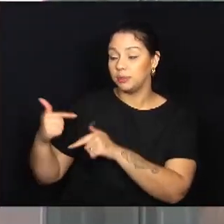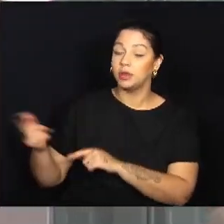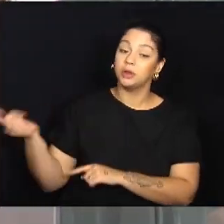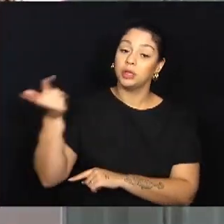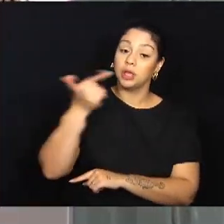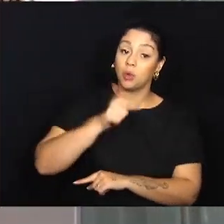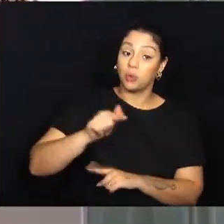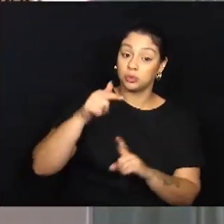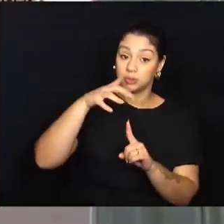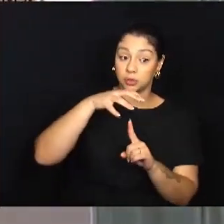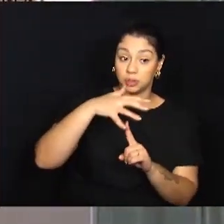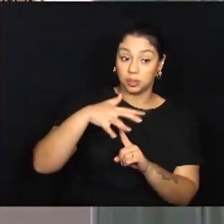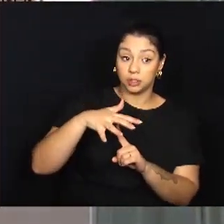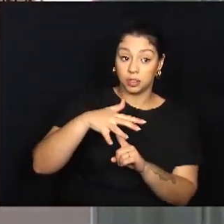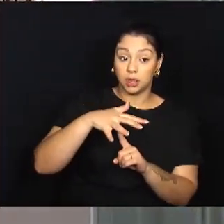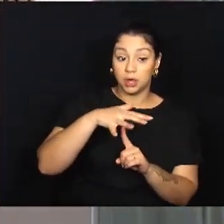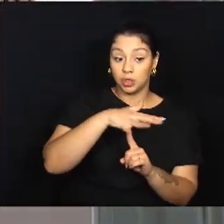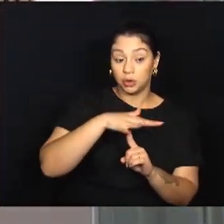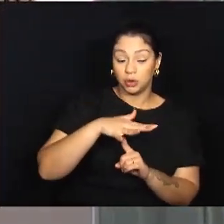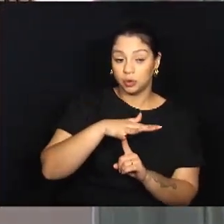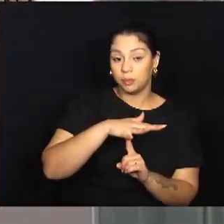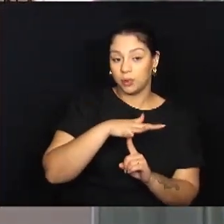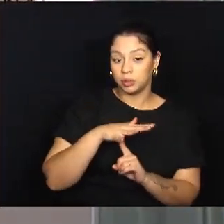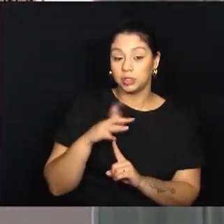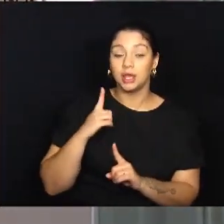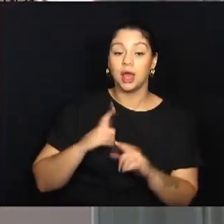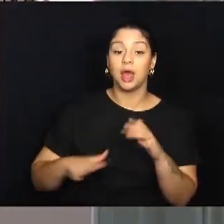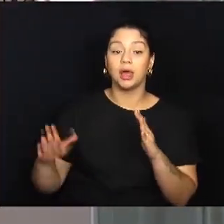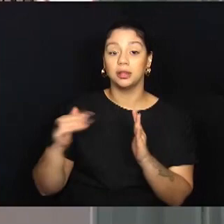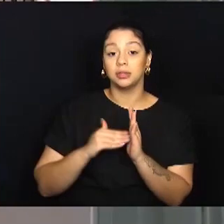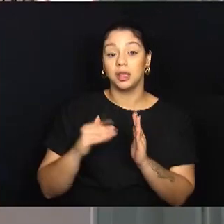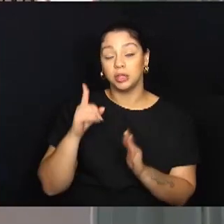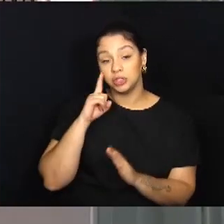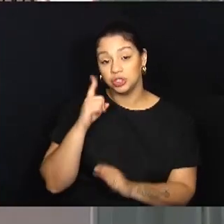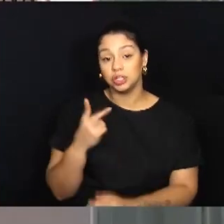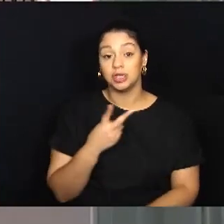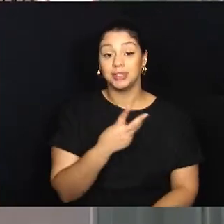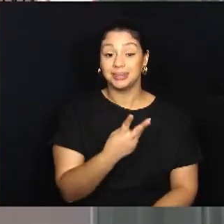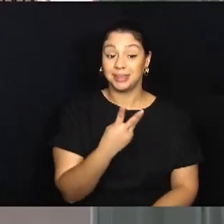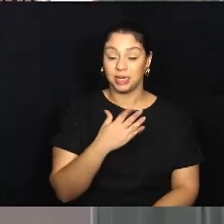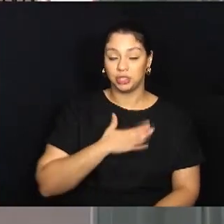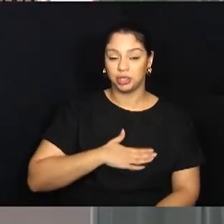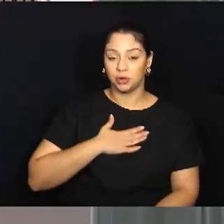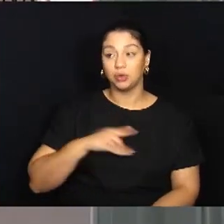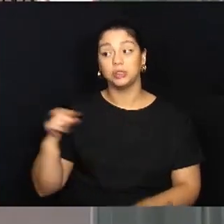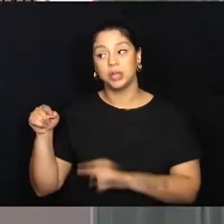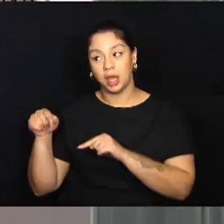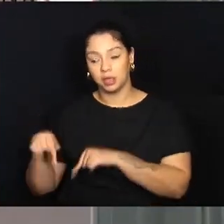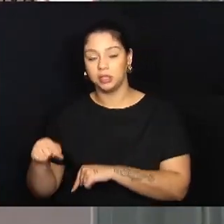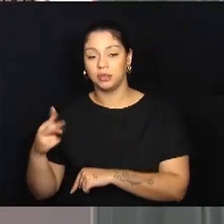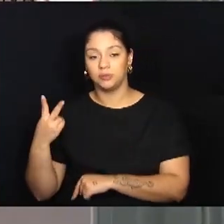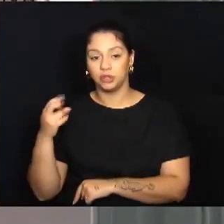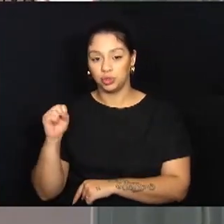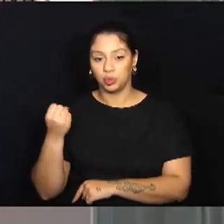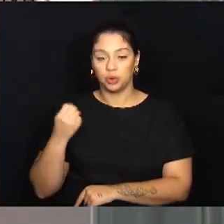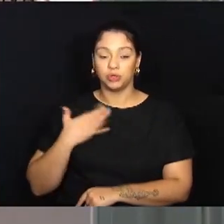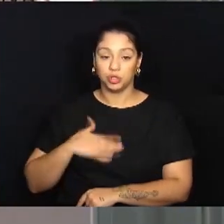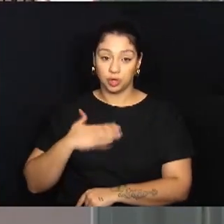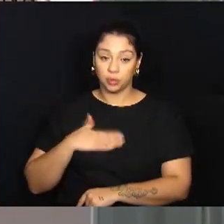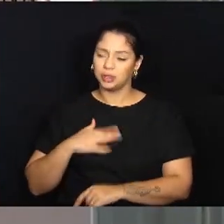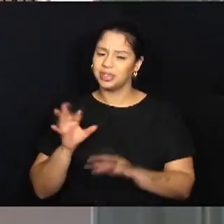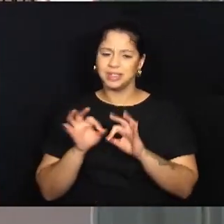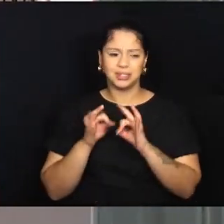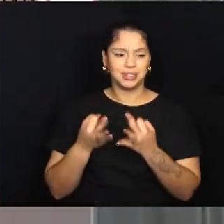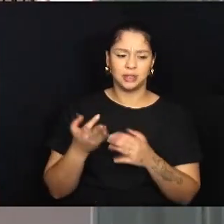Bosque. Aqui, como você já disse, vai até o dia 28 de agosto e no Bosque até o dia 3 de agosto. É super simples